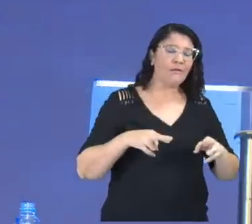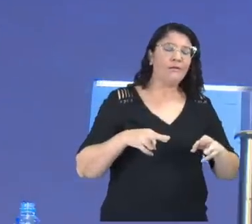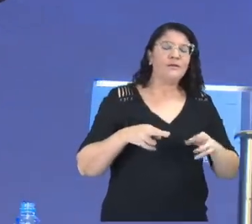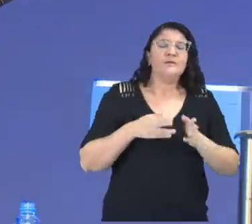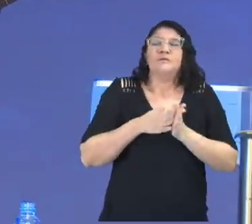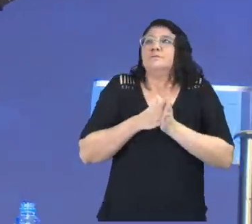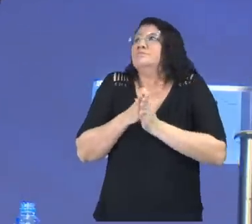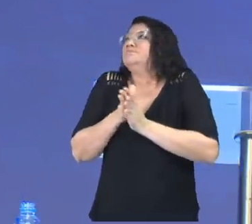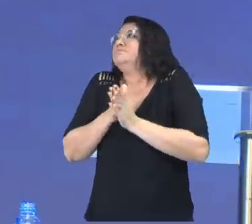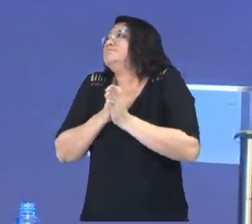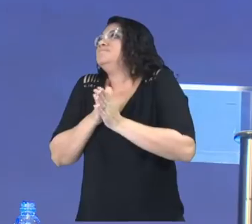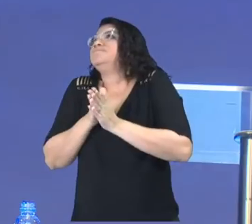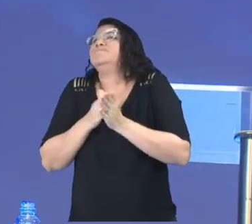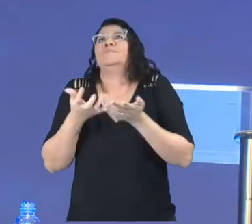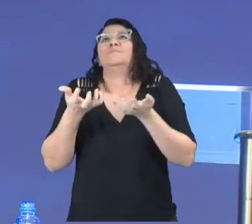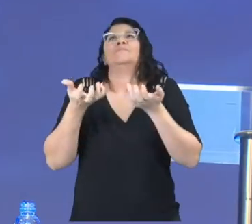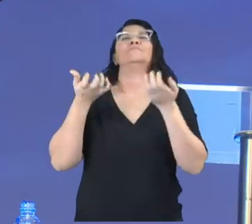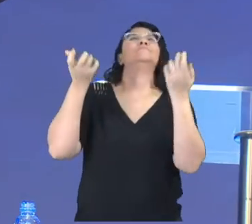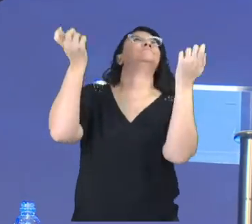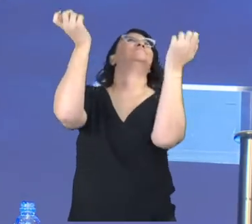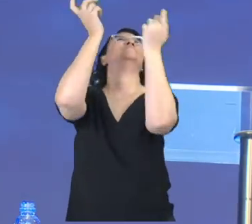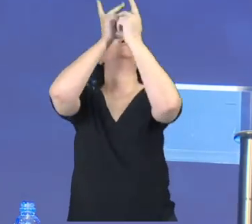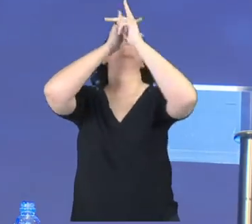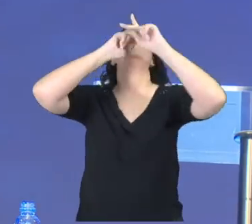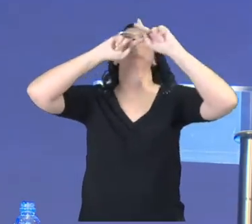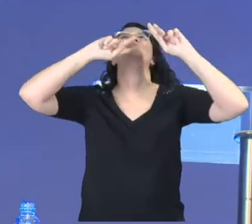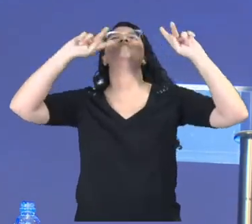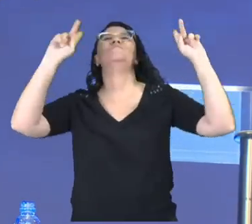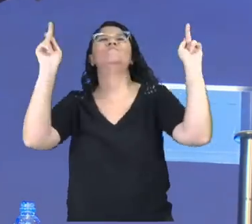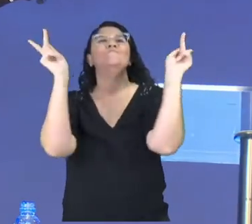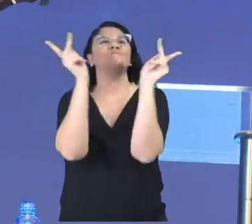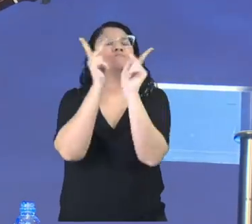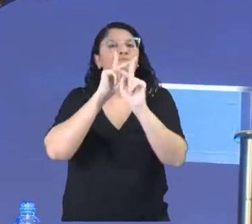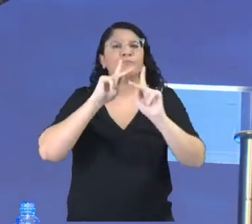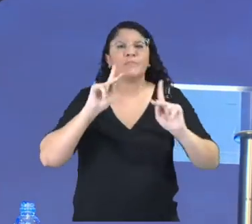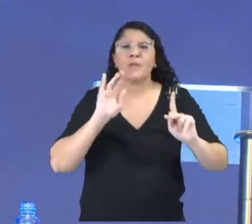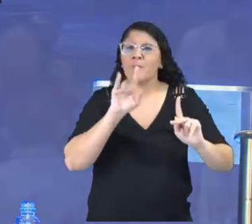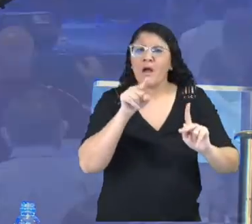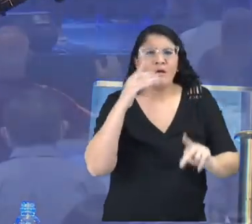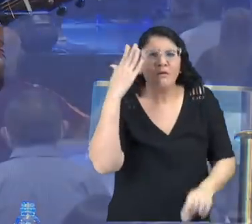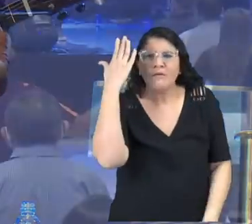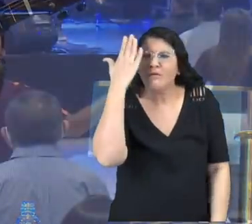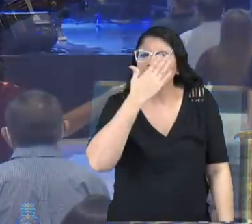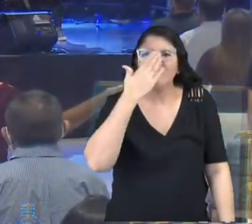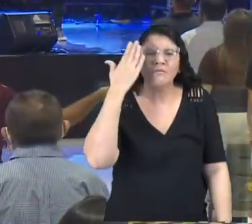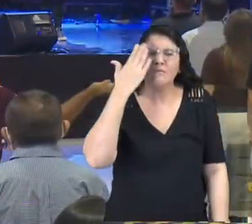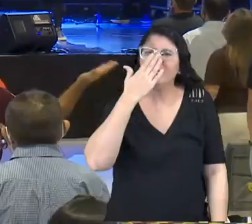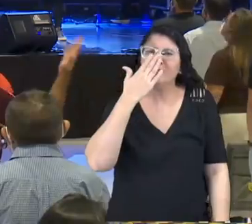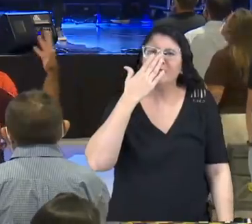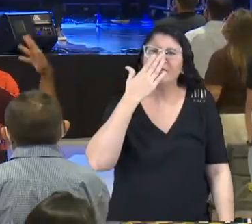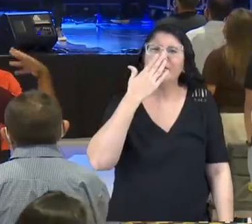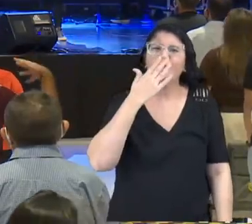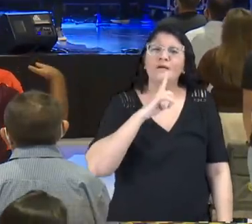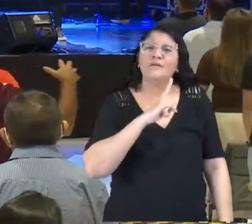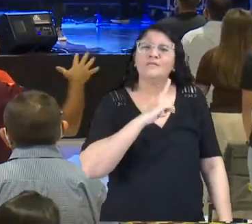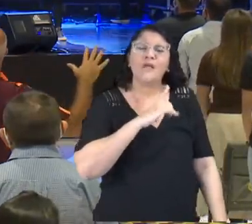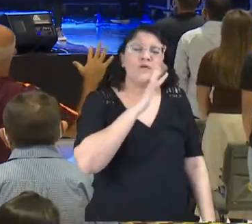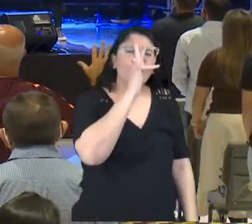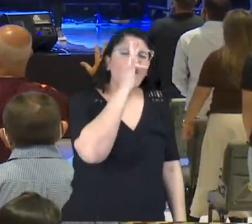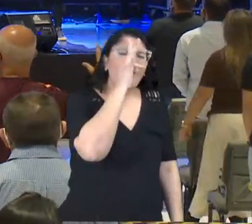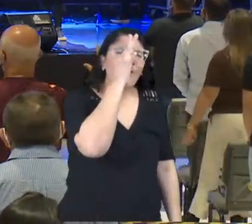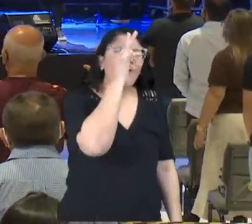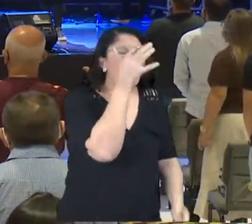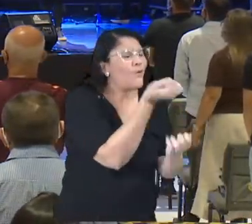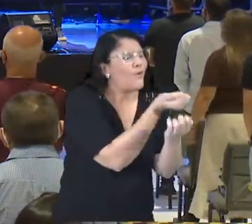Anseia por paz, mas você não vê que